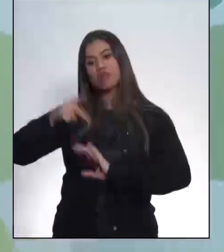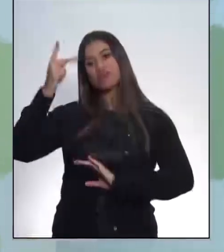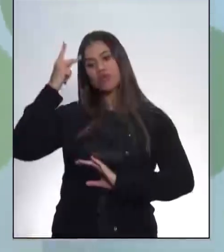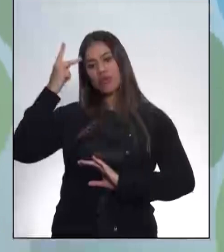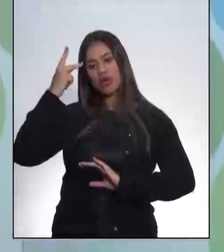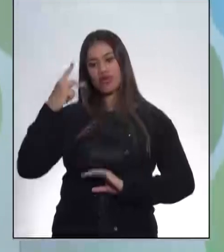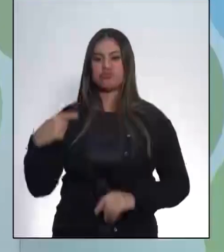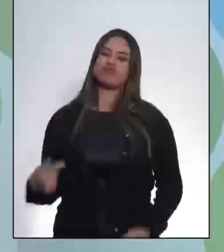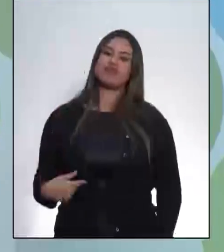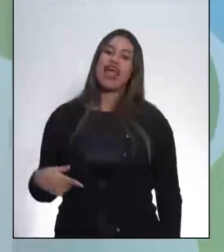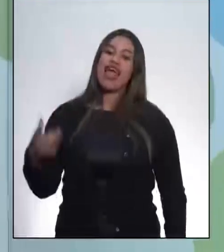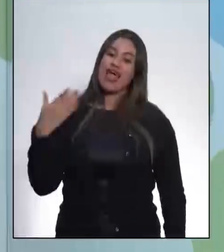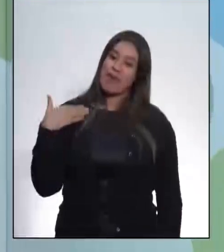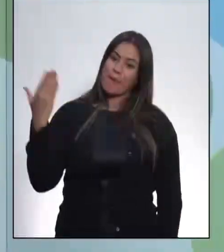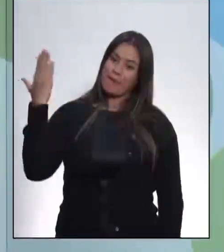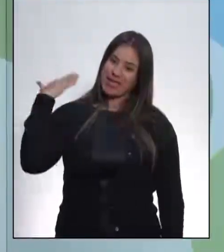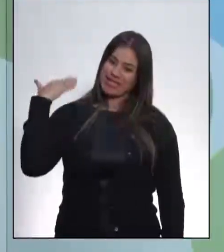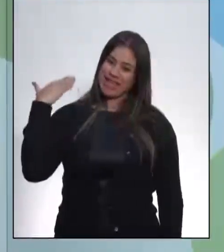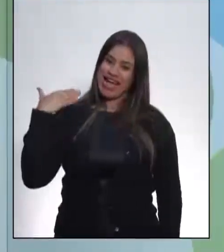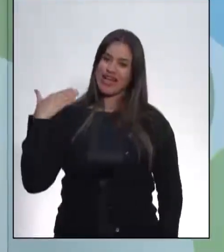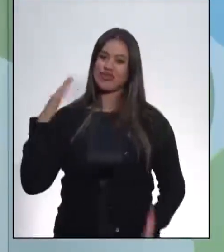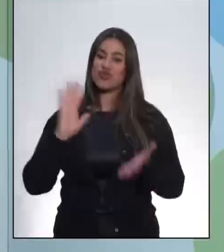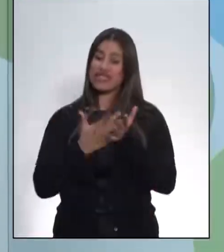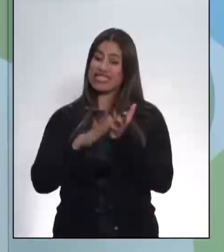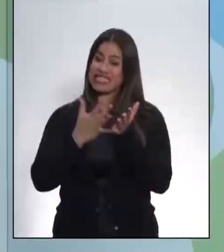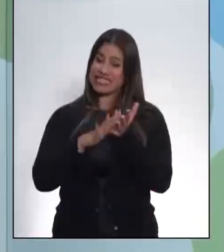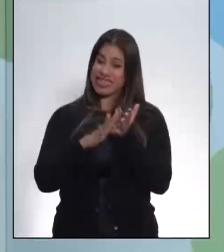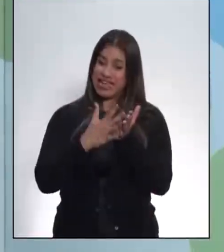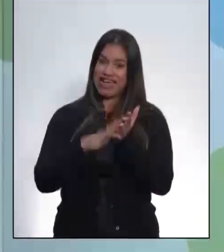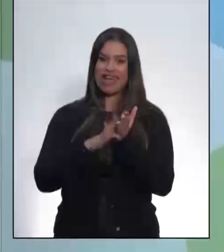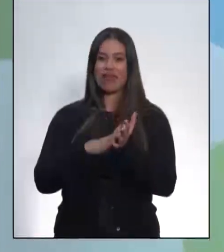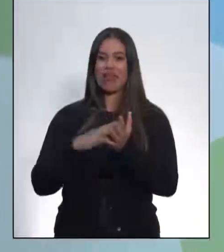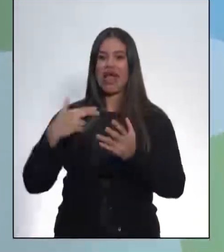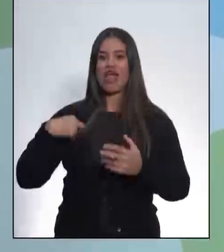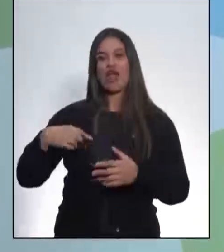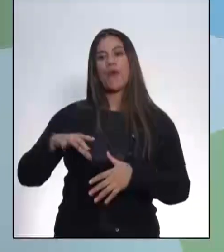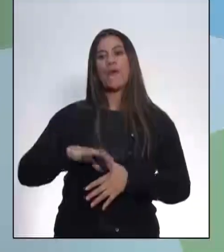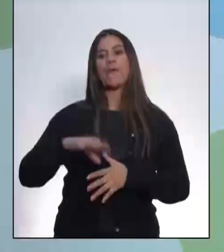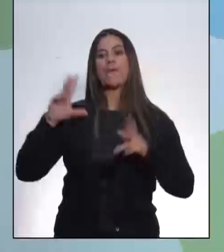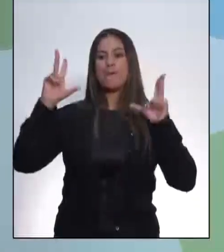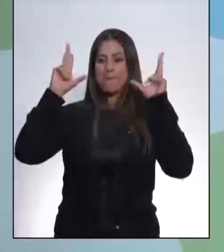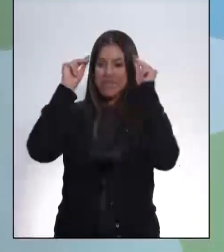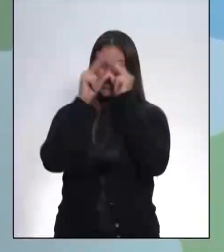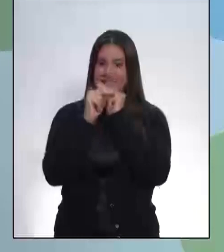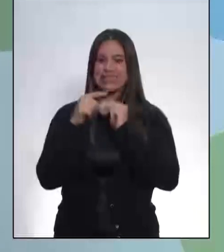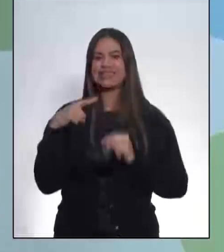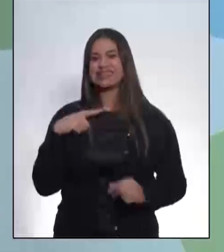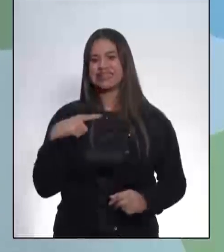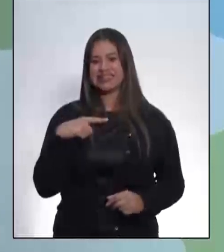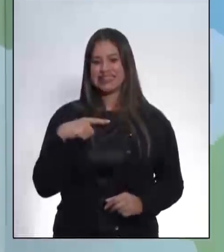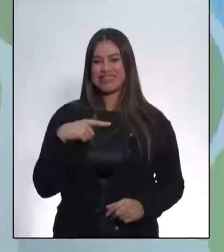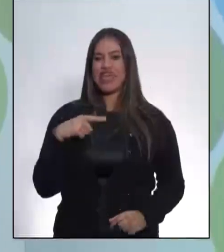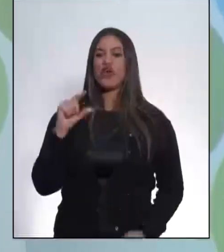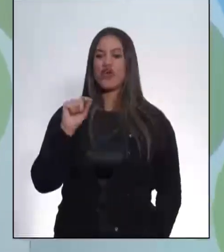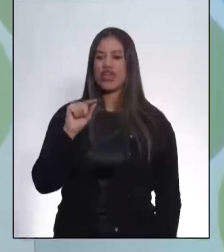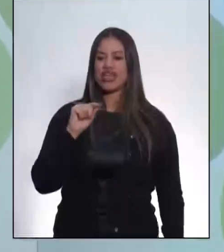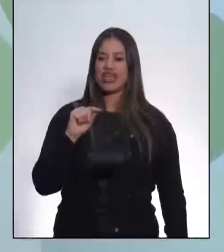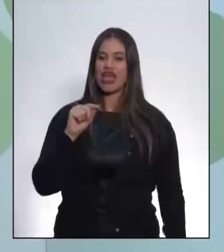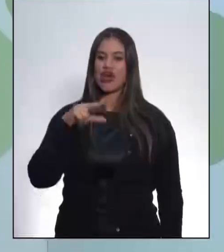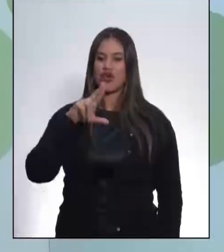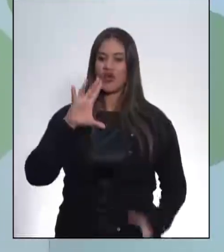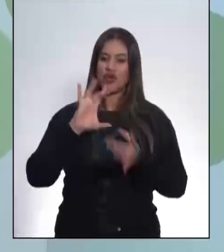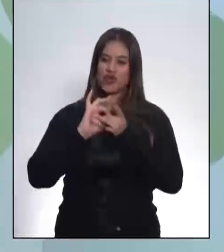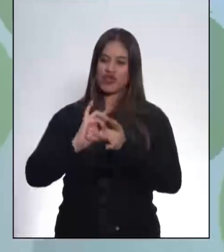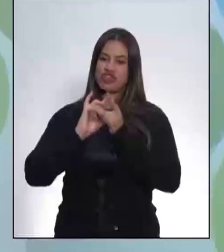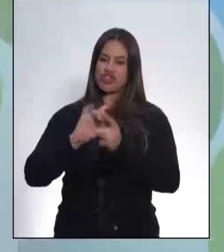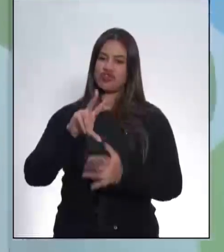fui presidente de uma escola de samba aqui do Grupo Especial de São Paulo, chamado Unidos de Vila Maria. Hoje sou diretor da gloriosa Unidos de Vila Maria.